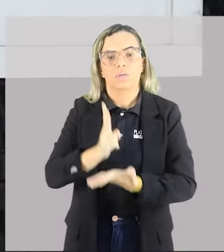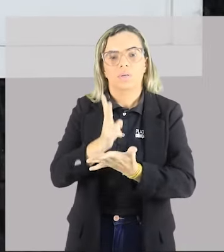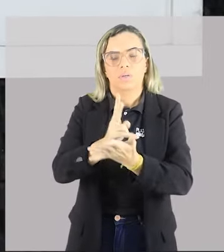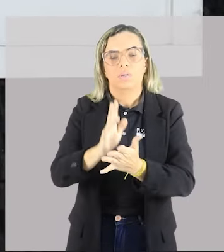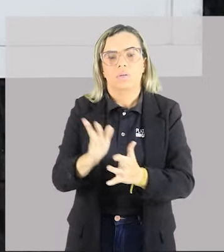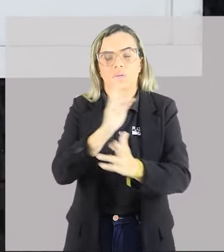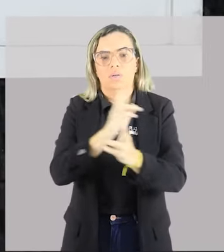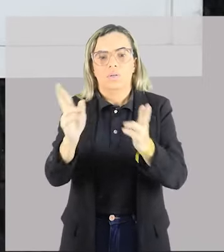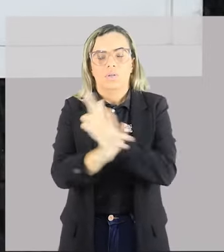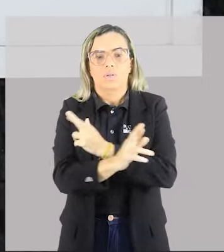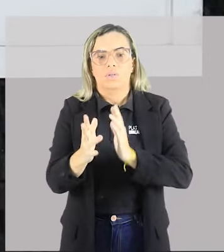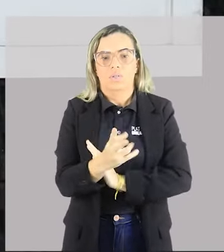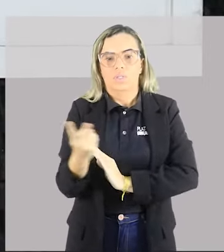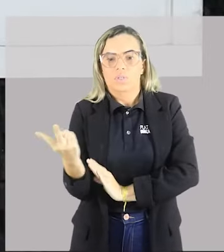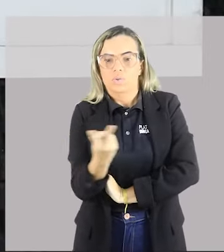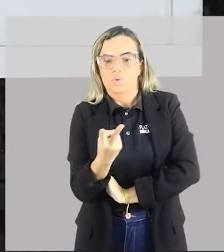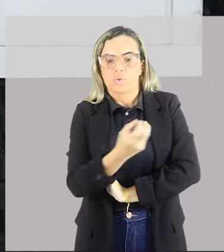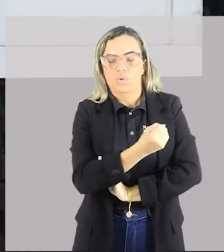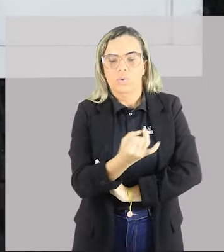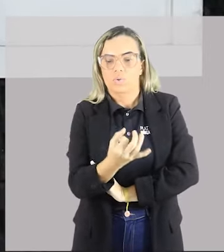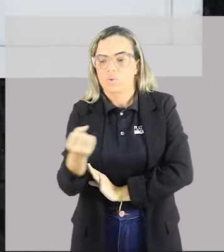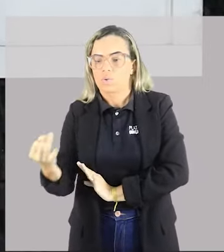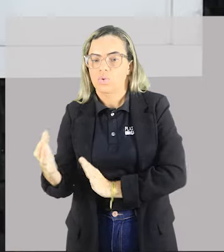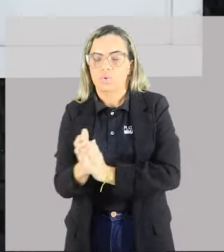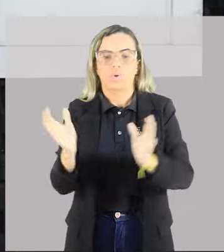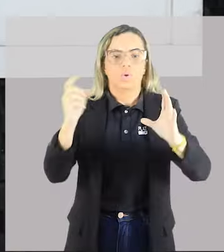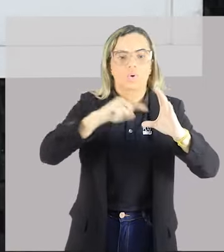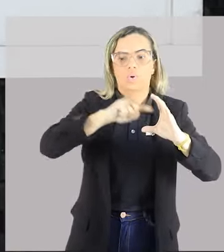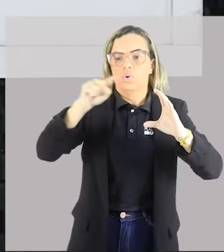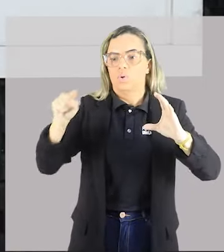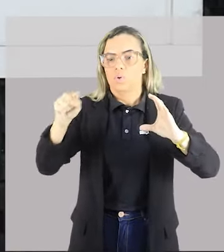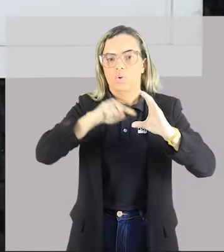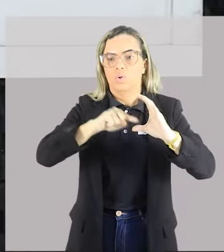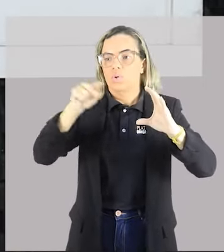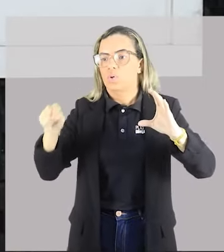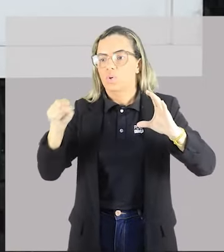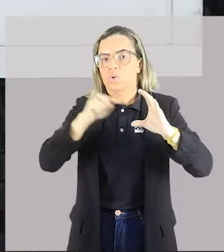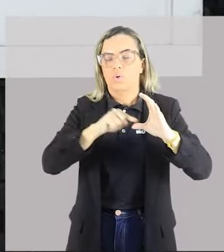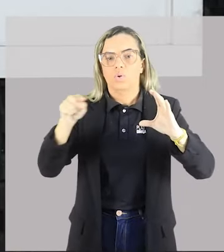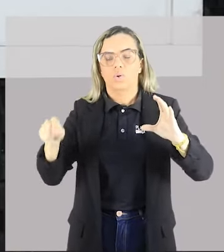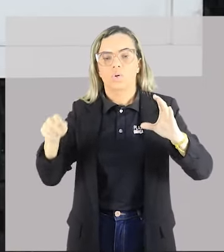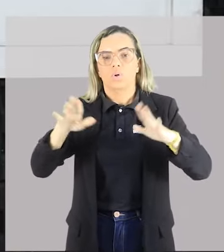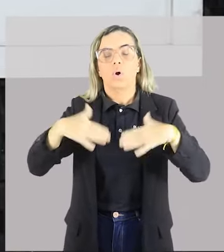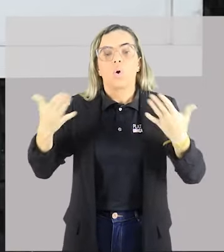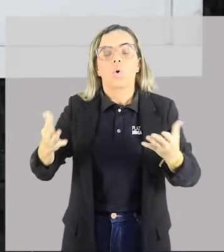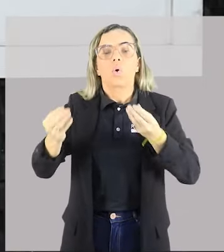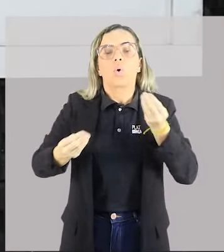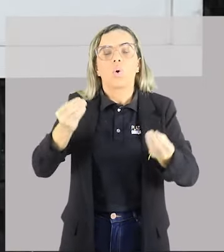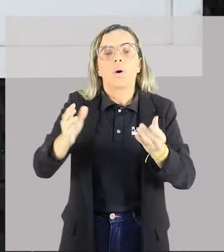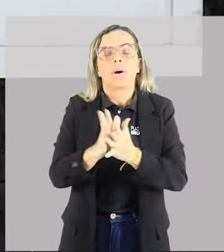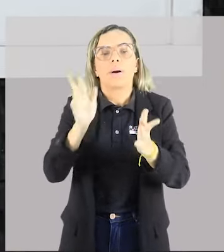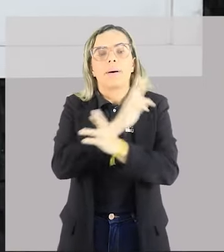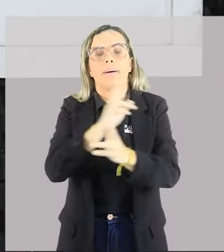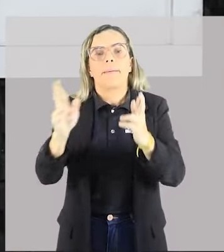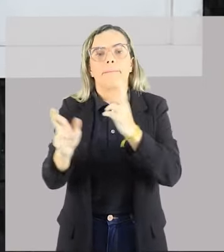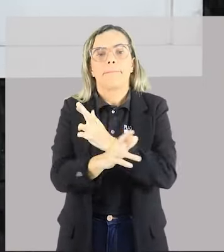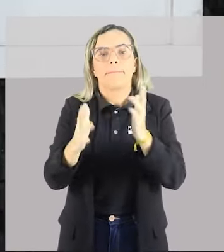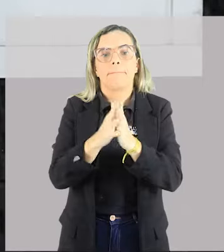relação entre duas quantidades entre dois conjuntos e essa relação se dá por uma